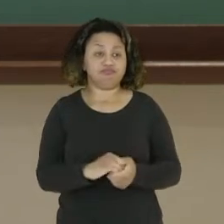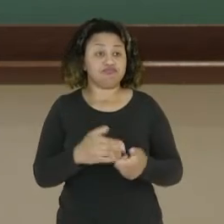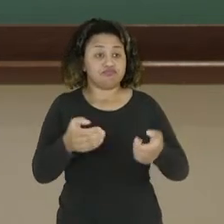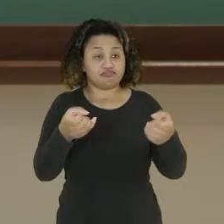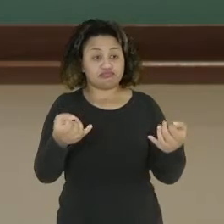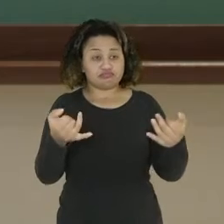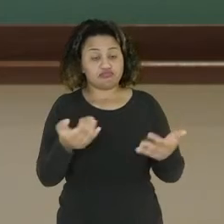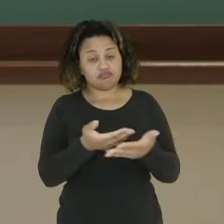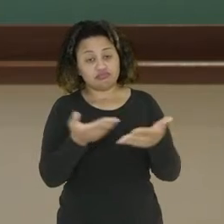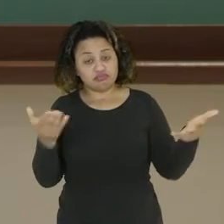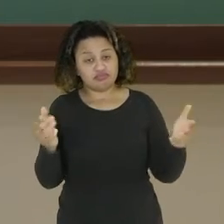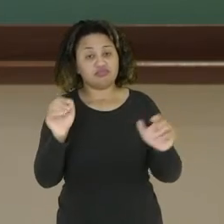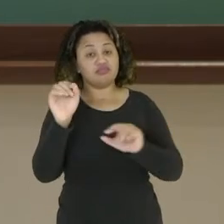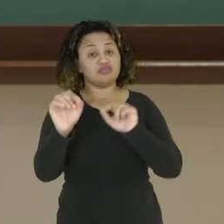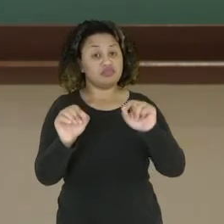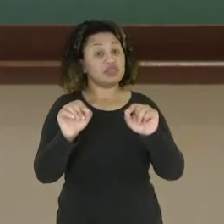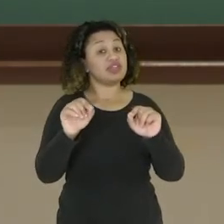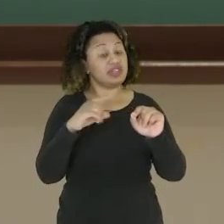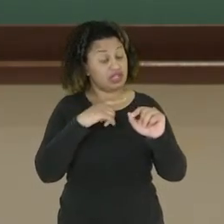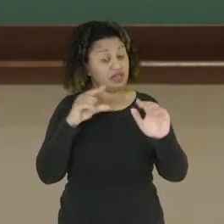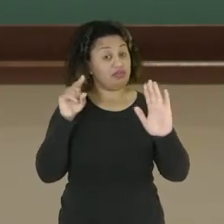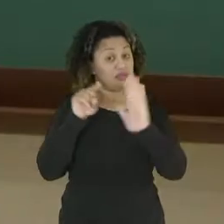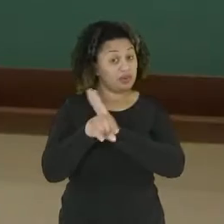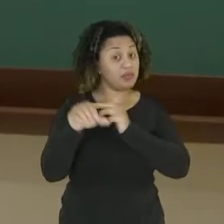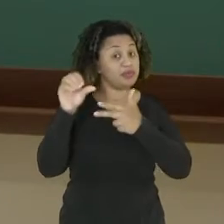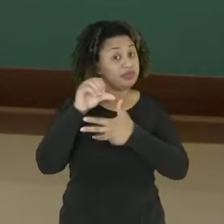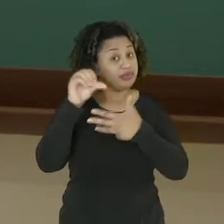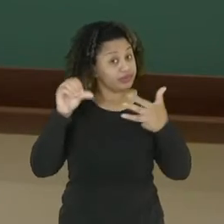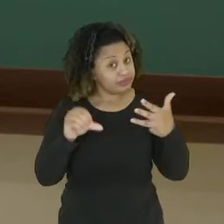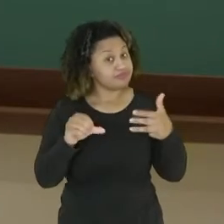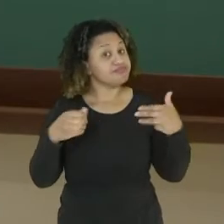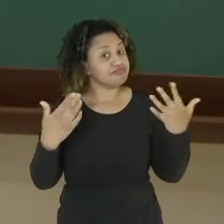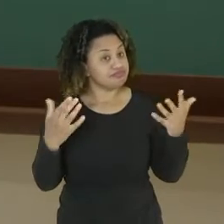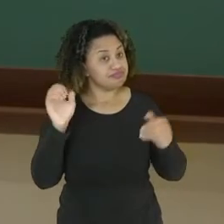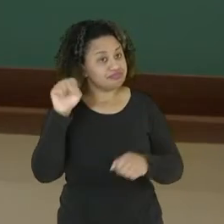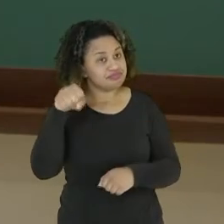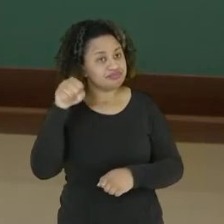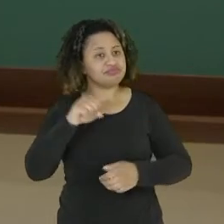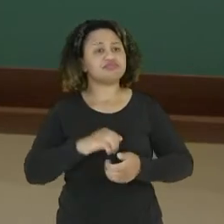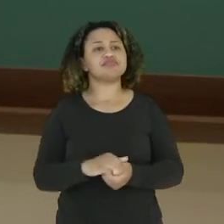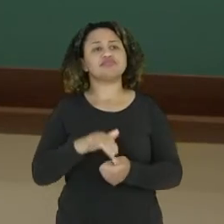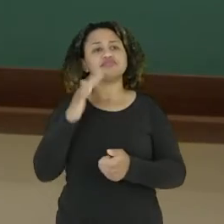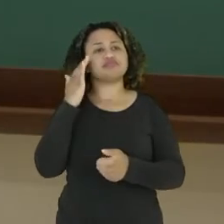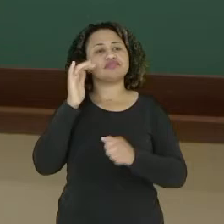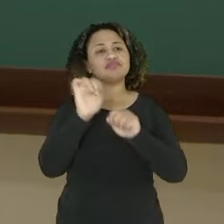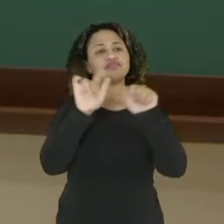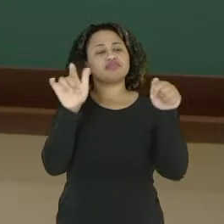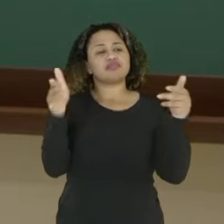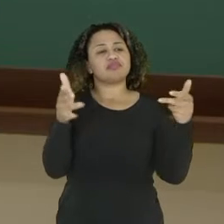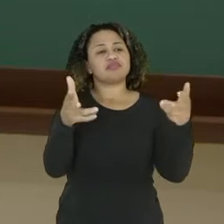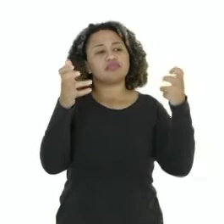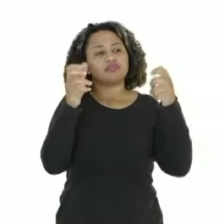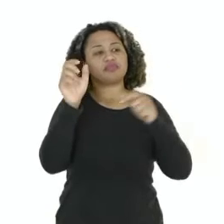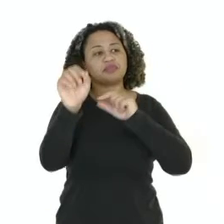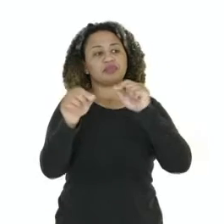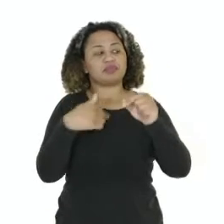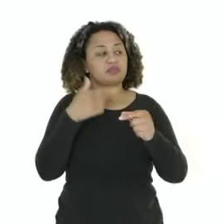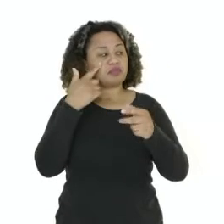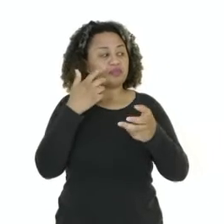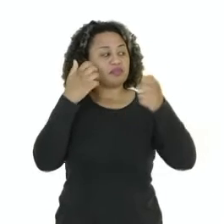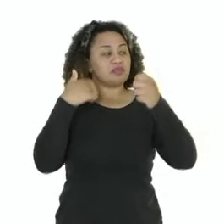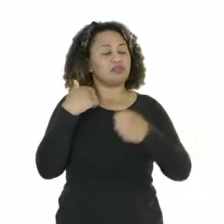comentei com você foi uma questão do Enem, beleza? Então, olha só, se você pegou essa parte, olha aqui, olha que